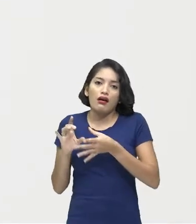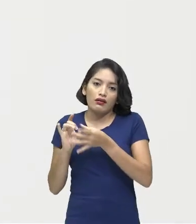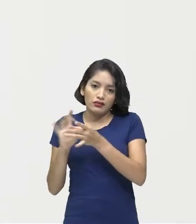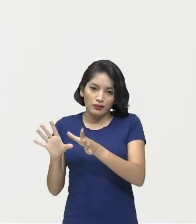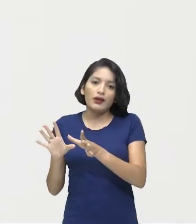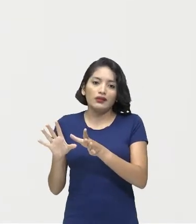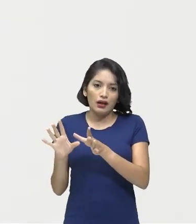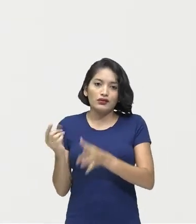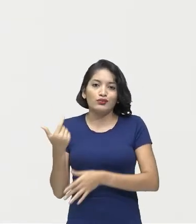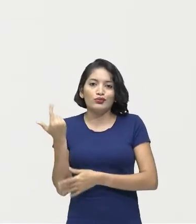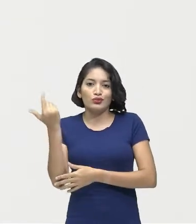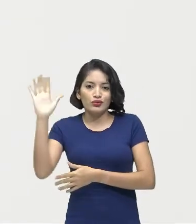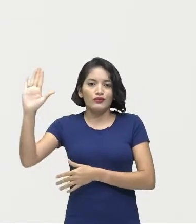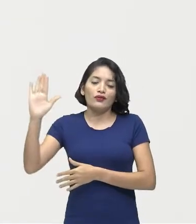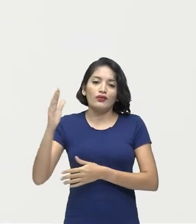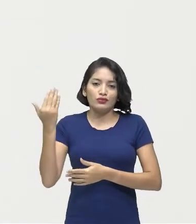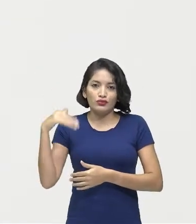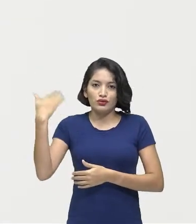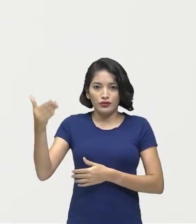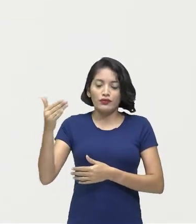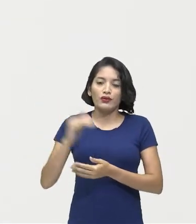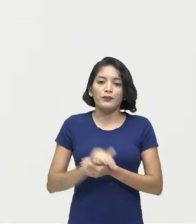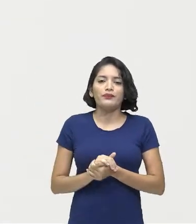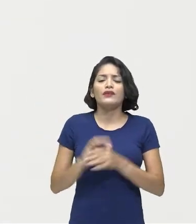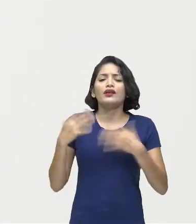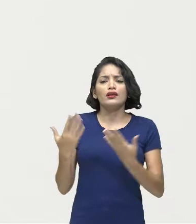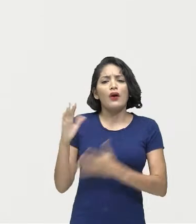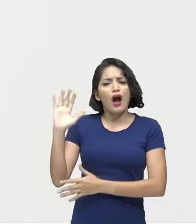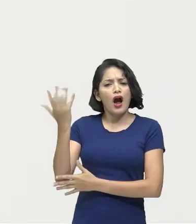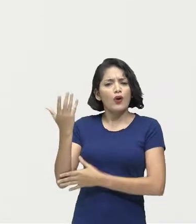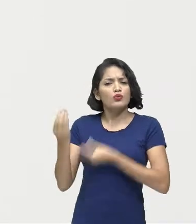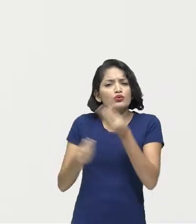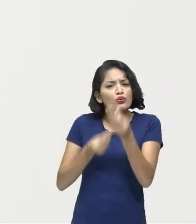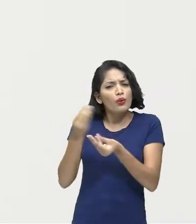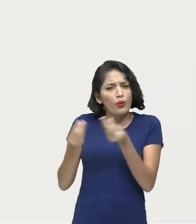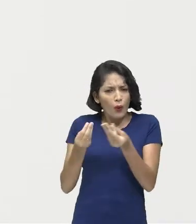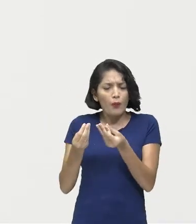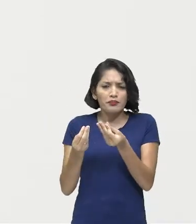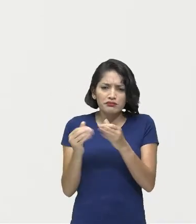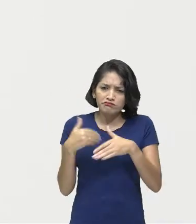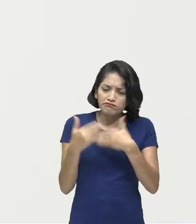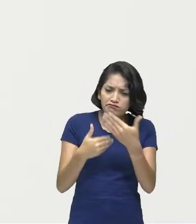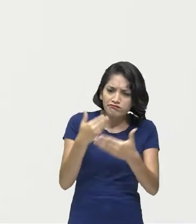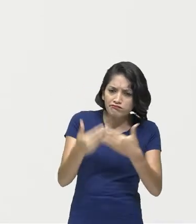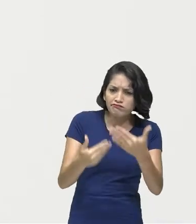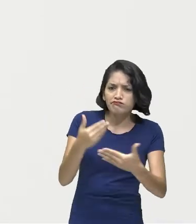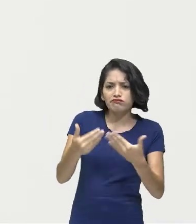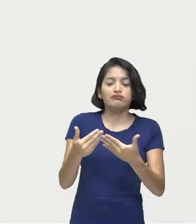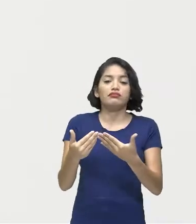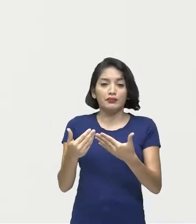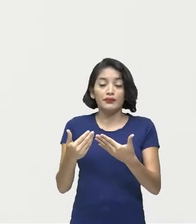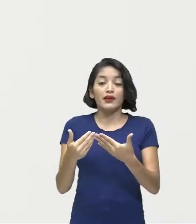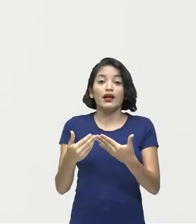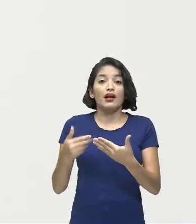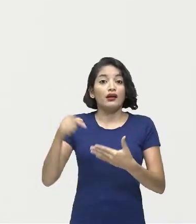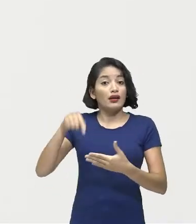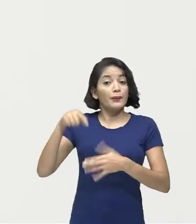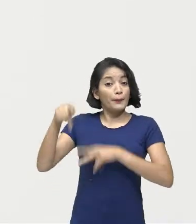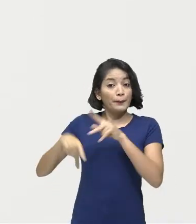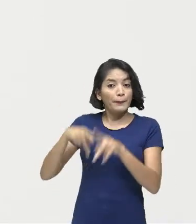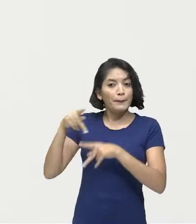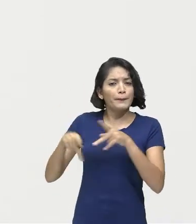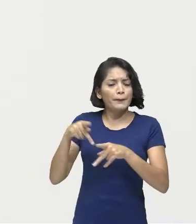Então, esse processo ele vai se dar em decorrência dessas situações que essa população, até